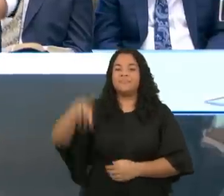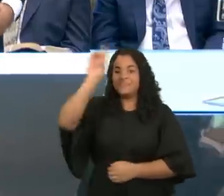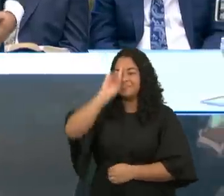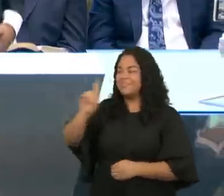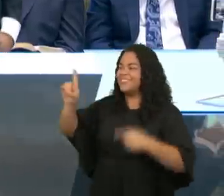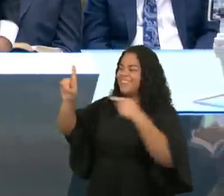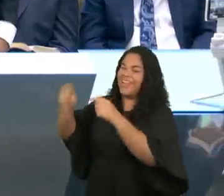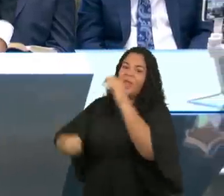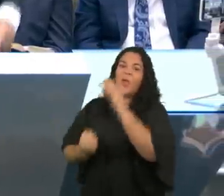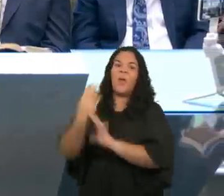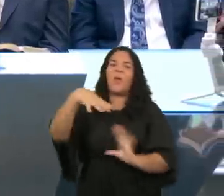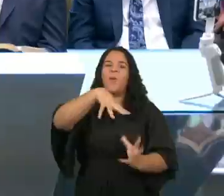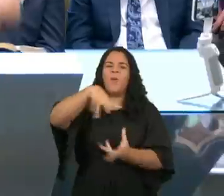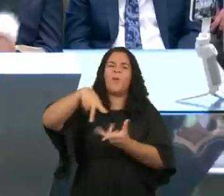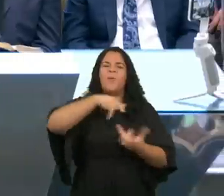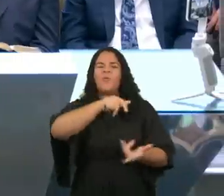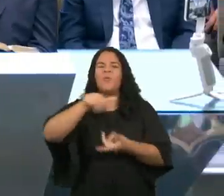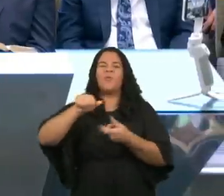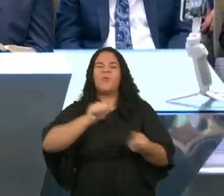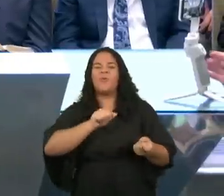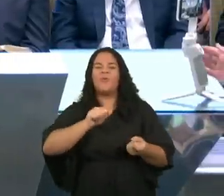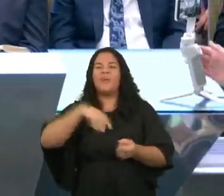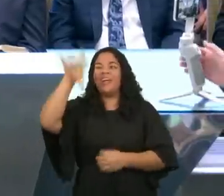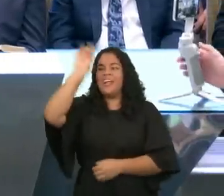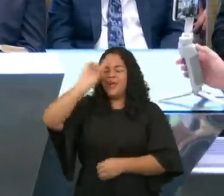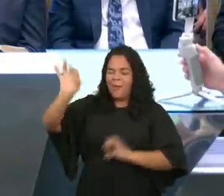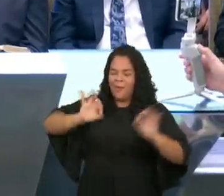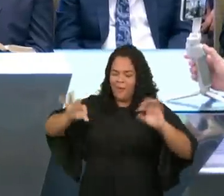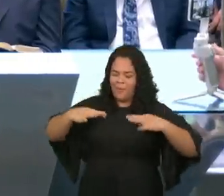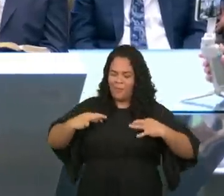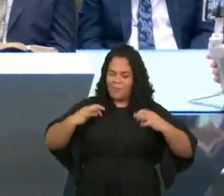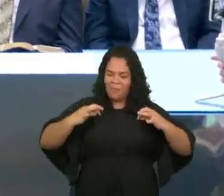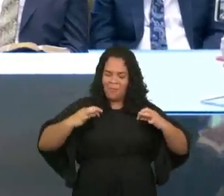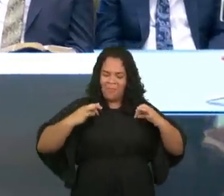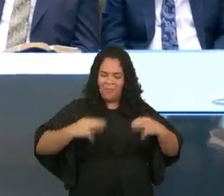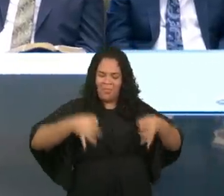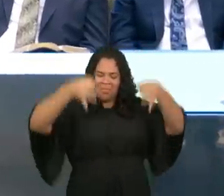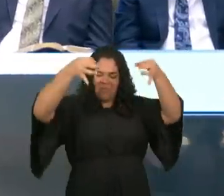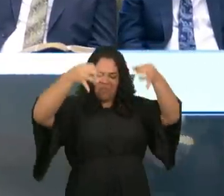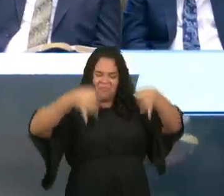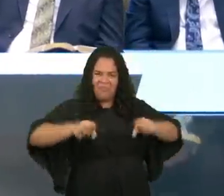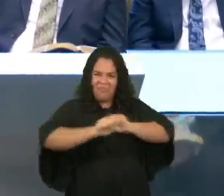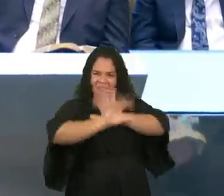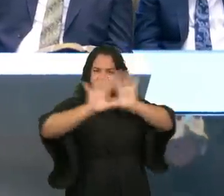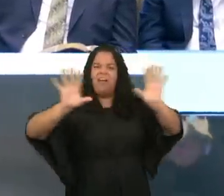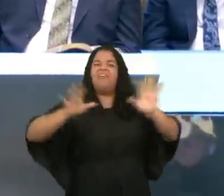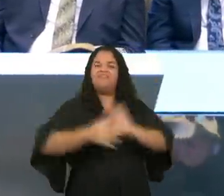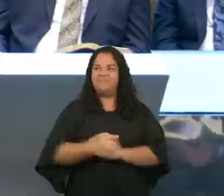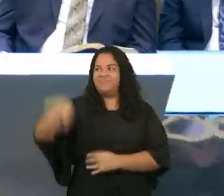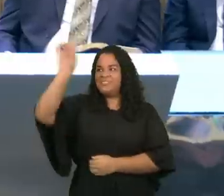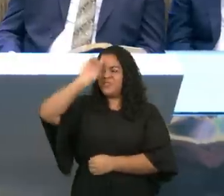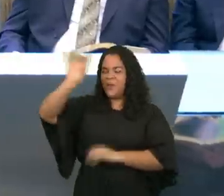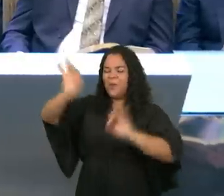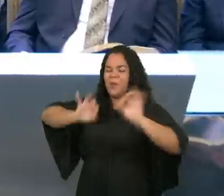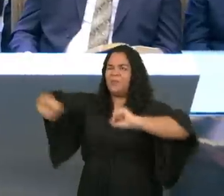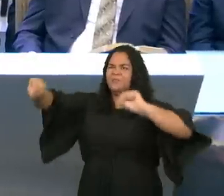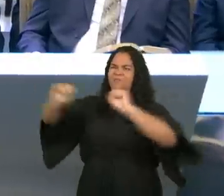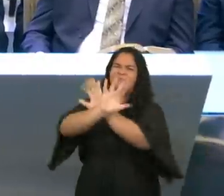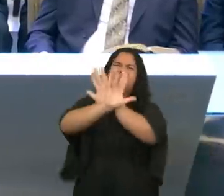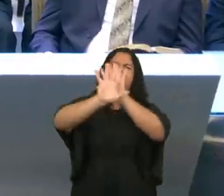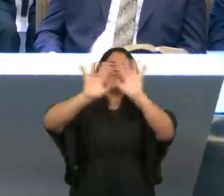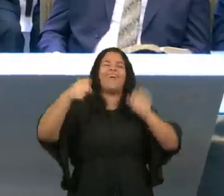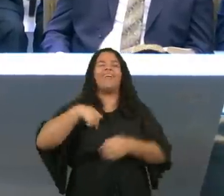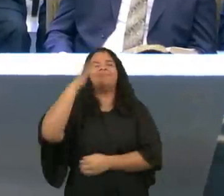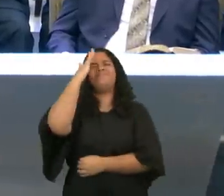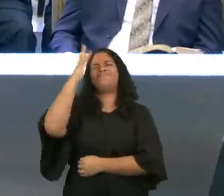Diga glória. Está lá no Salmo 104, ele se vestiu de glória e de luz. Eu acho que a Trindade se arrumou no